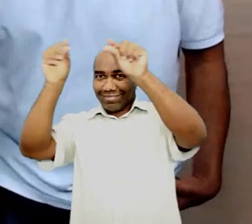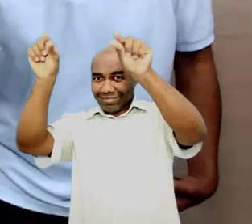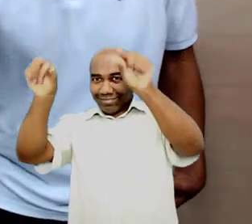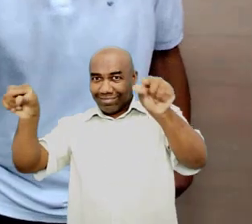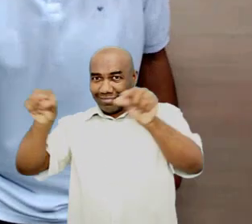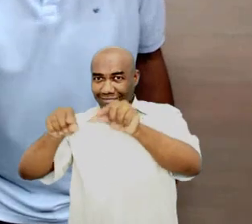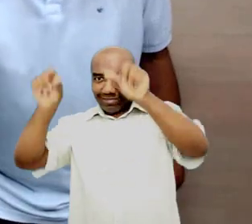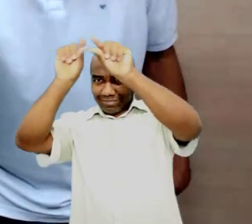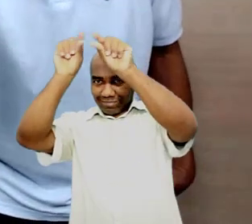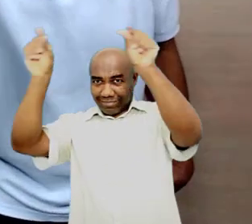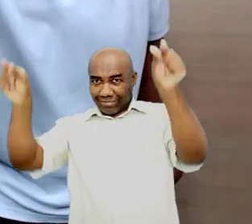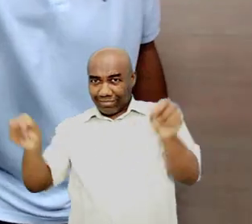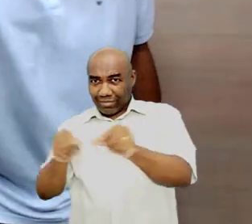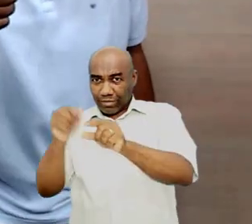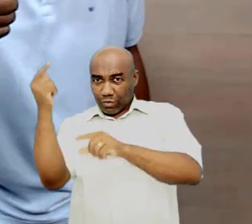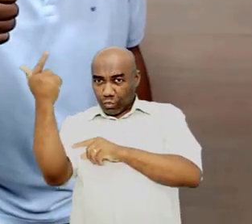envelopado.